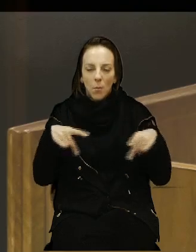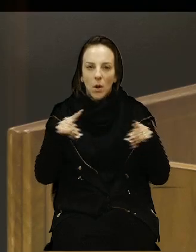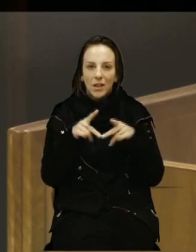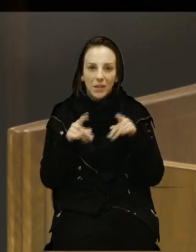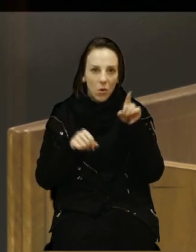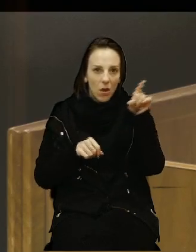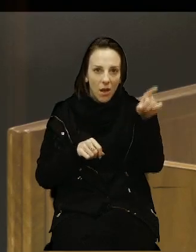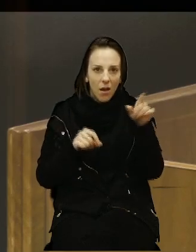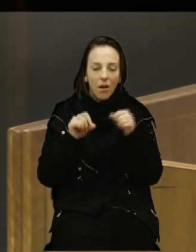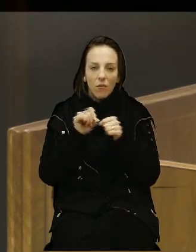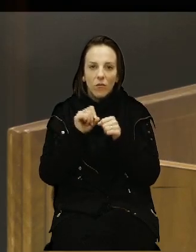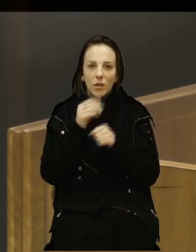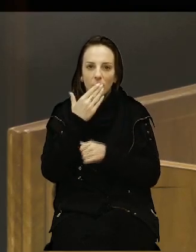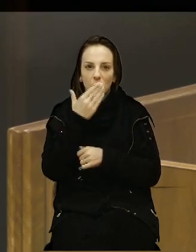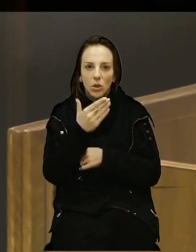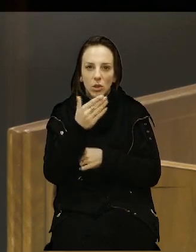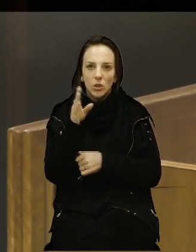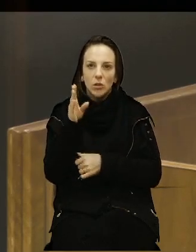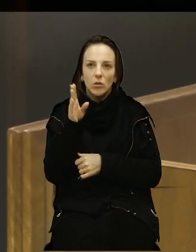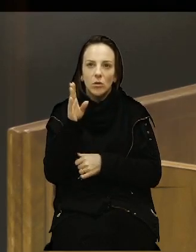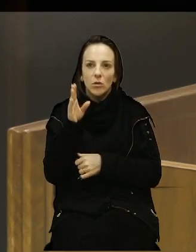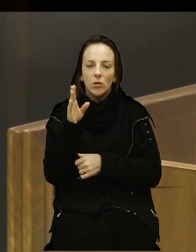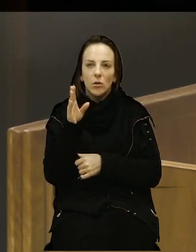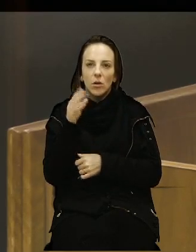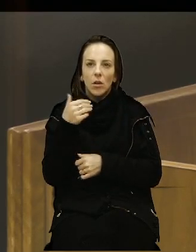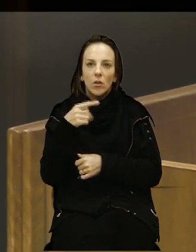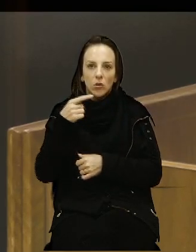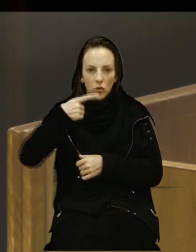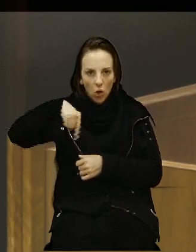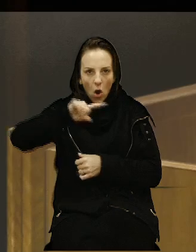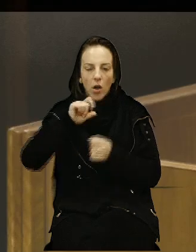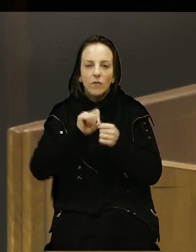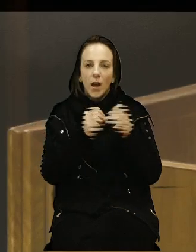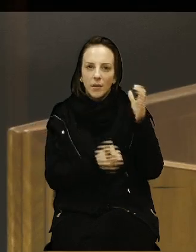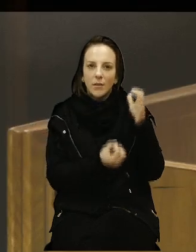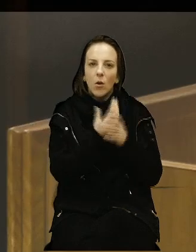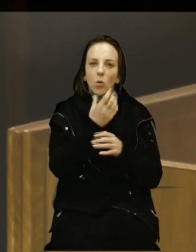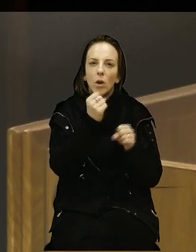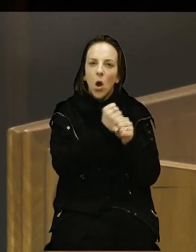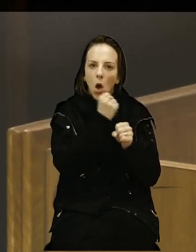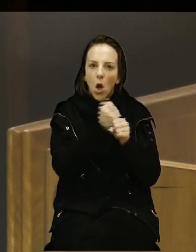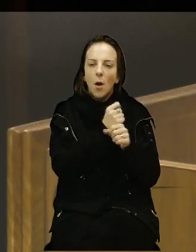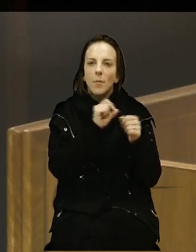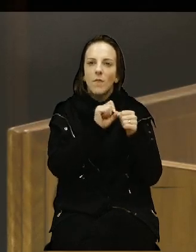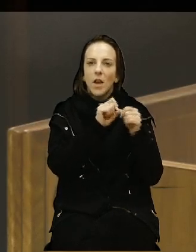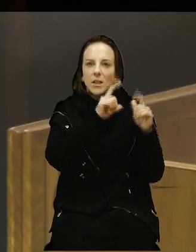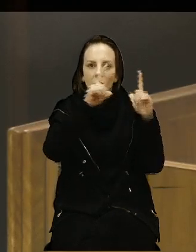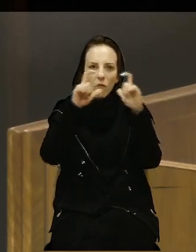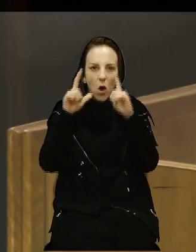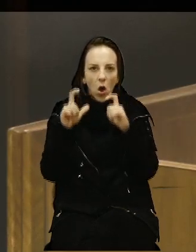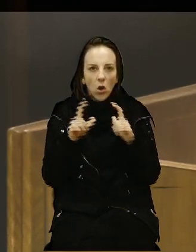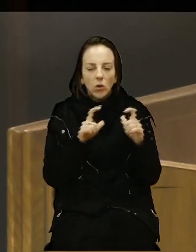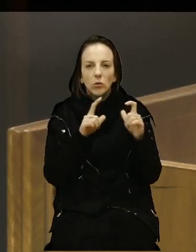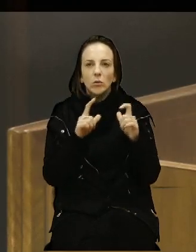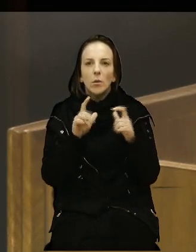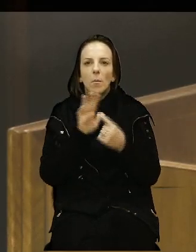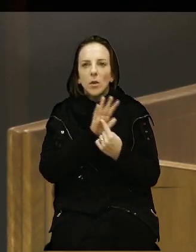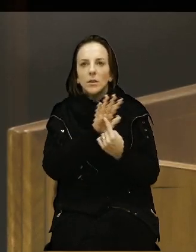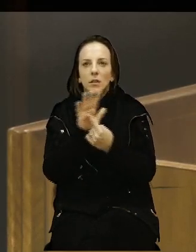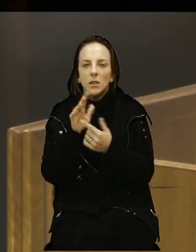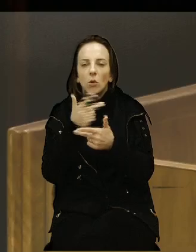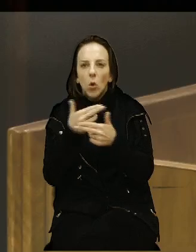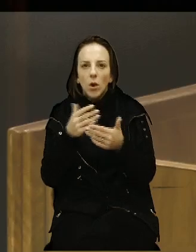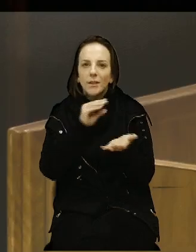sim, em breve, estar lá inaugurando obras, tirando fotos, mostrando as coisas que têm a evoluir, a